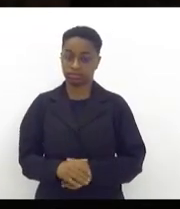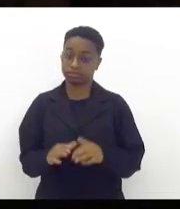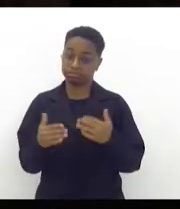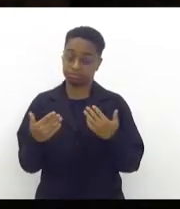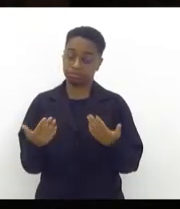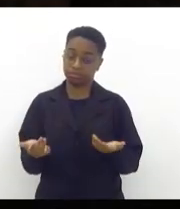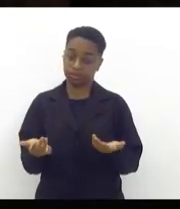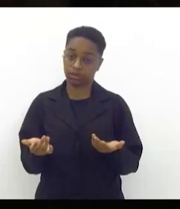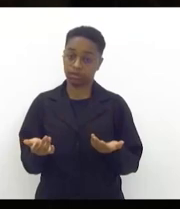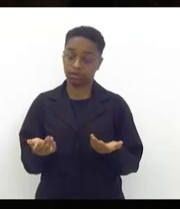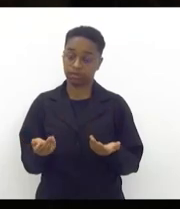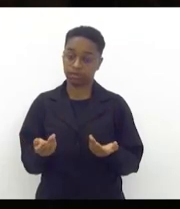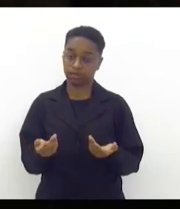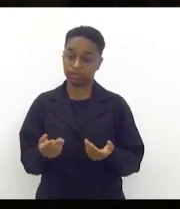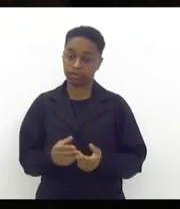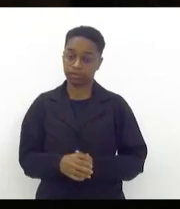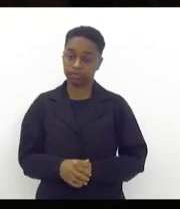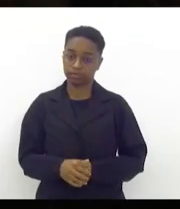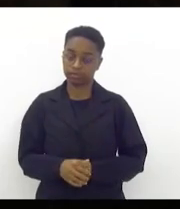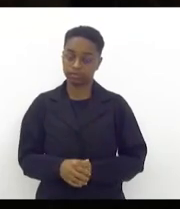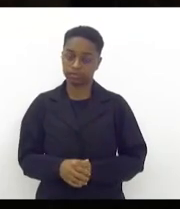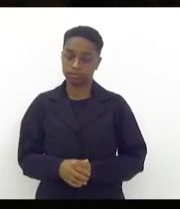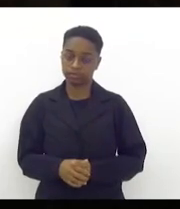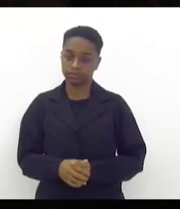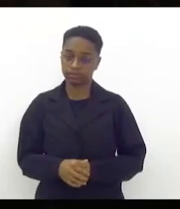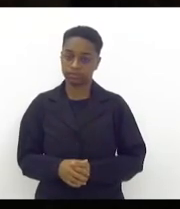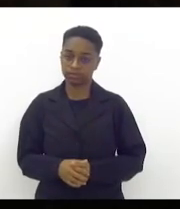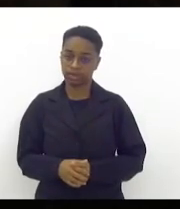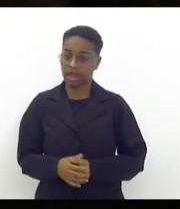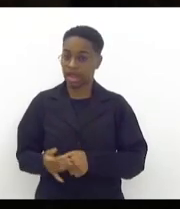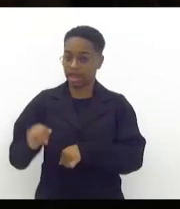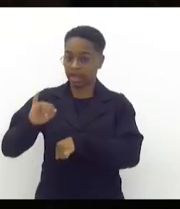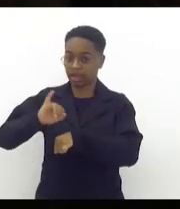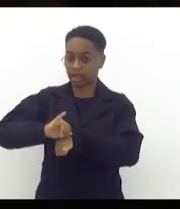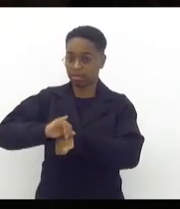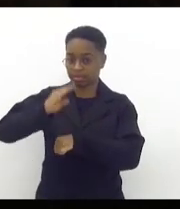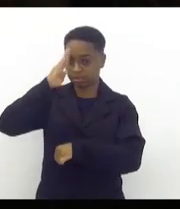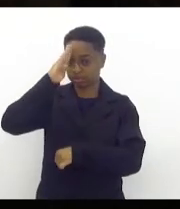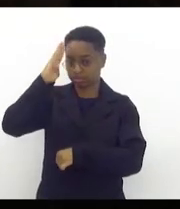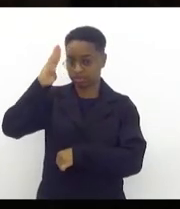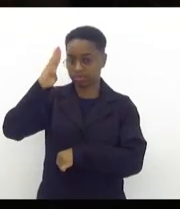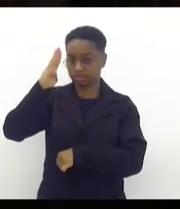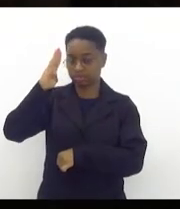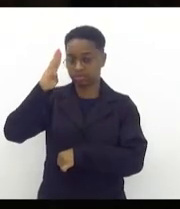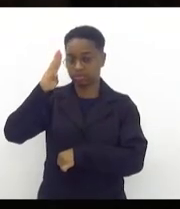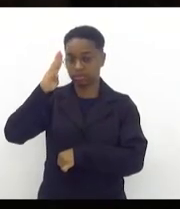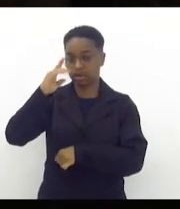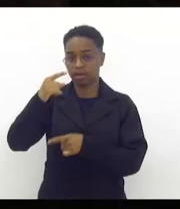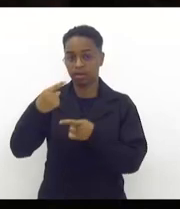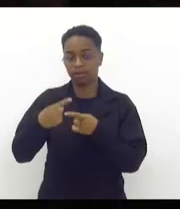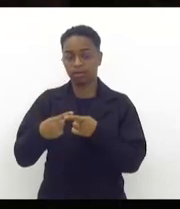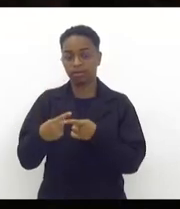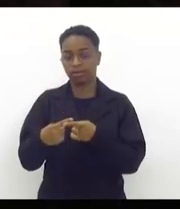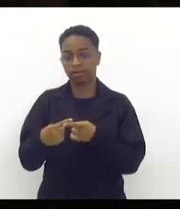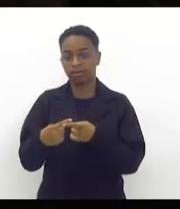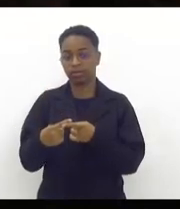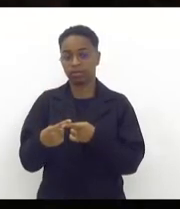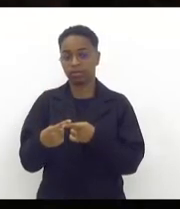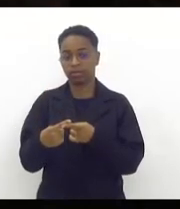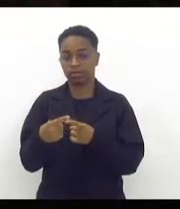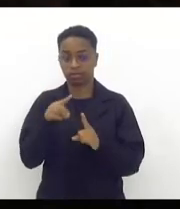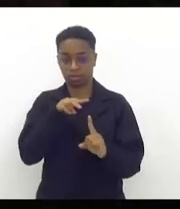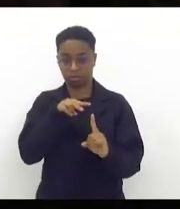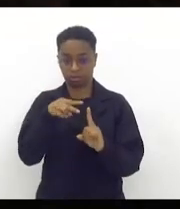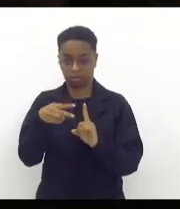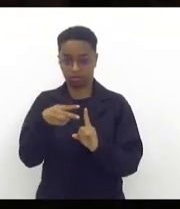Inexoravelmente, as grandes capitais que produzem, sob o ponto de vista